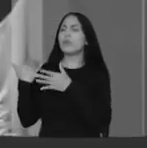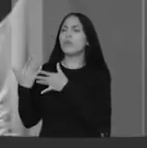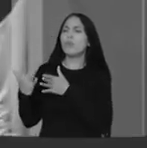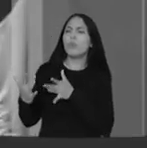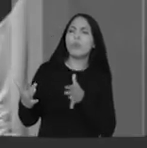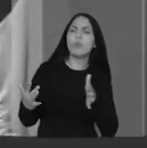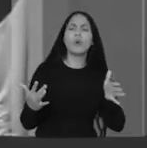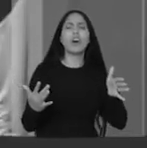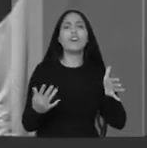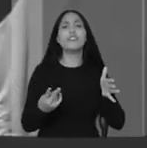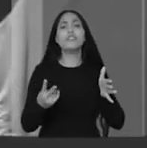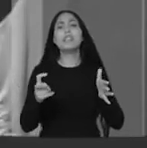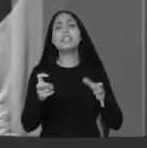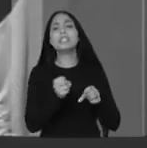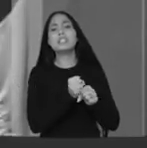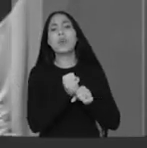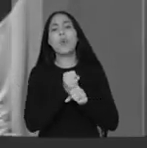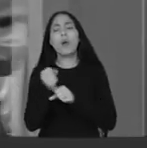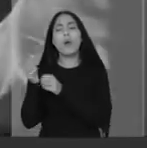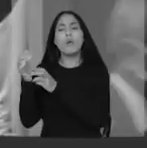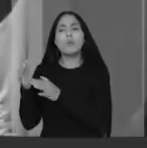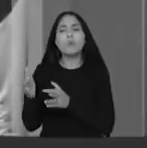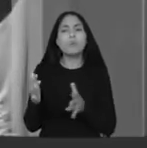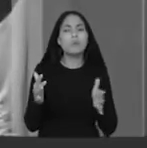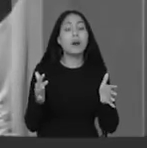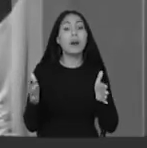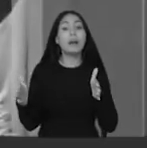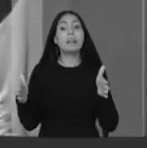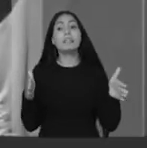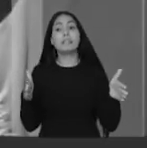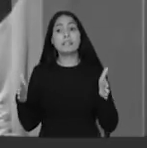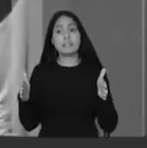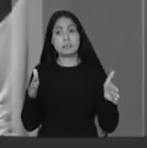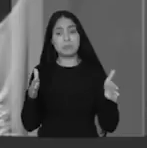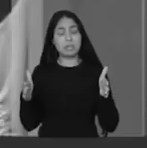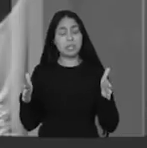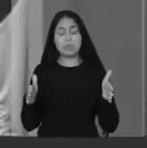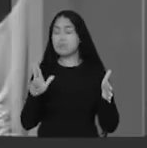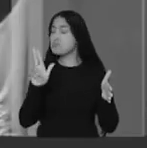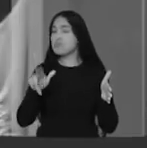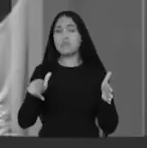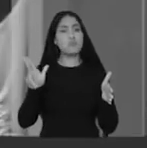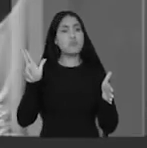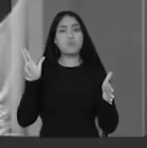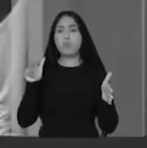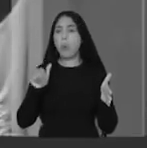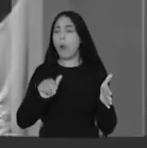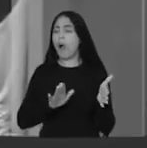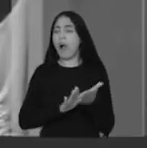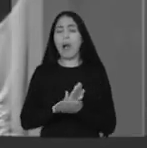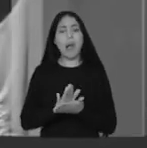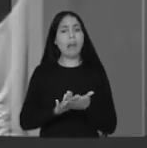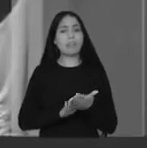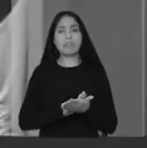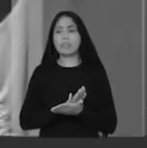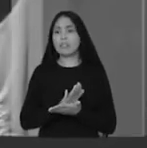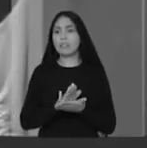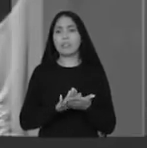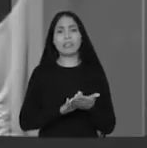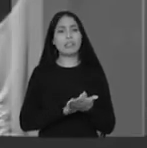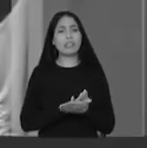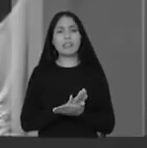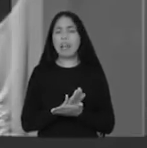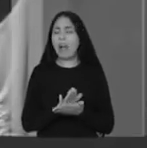o e nunca nunca nesses 25 anos desde a existência da una eletrônica se